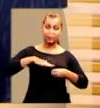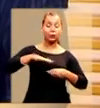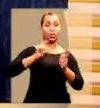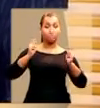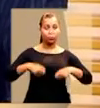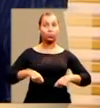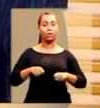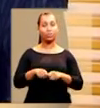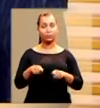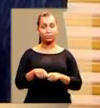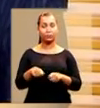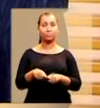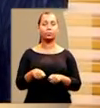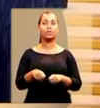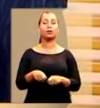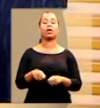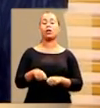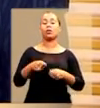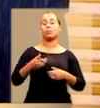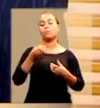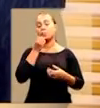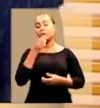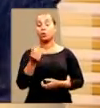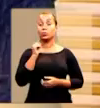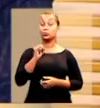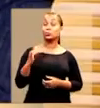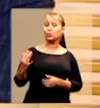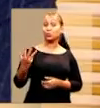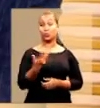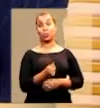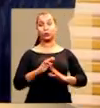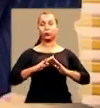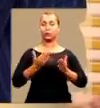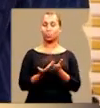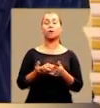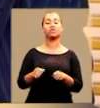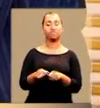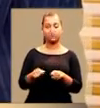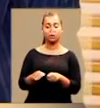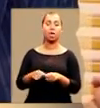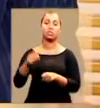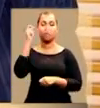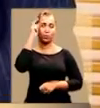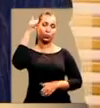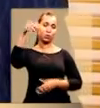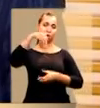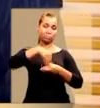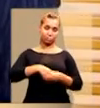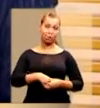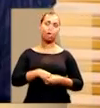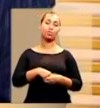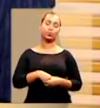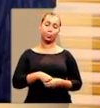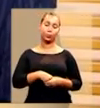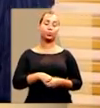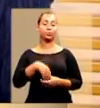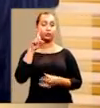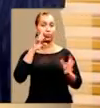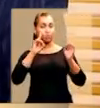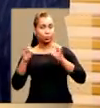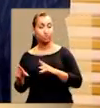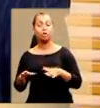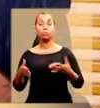a cidade ela pode ficar muito mais gostosa se todas as escolas fizessem atividades culturais no seu